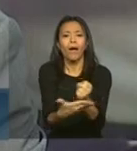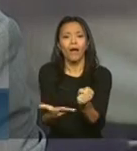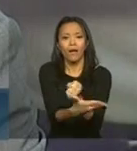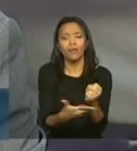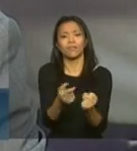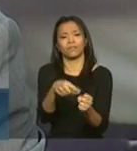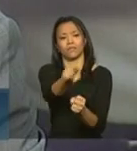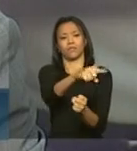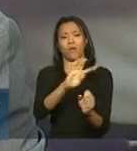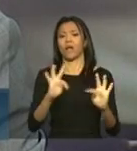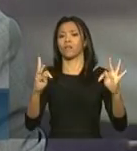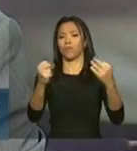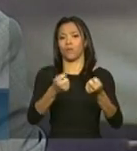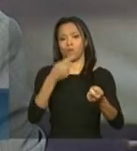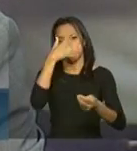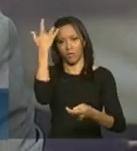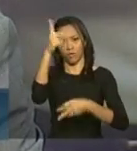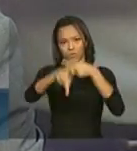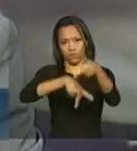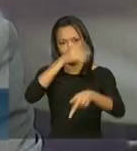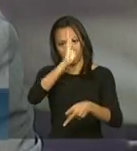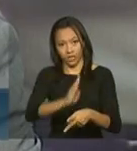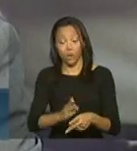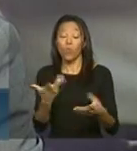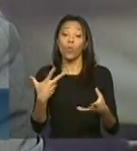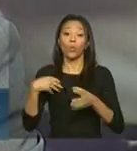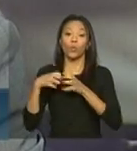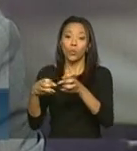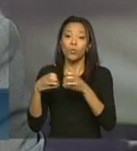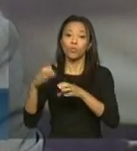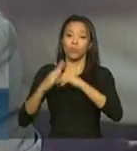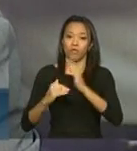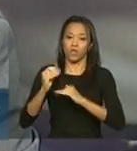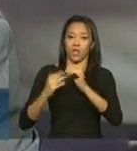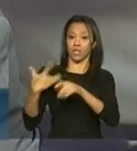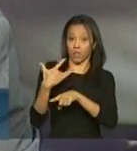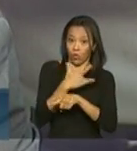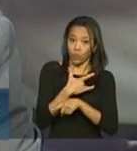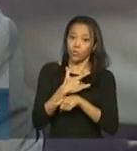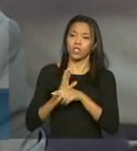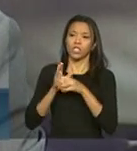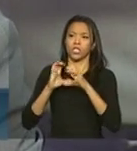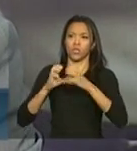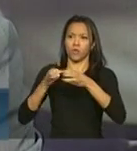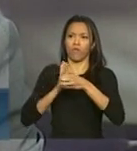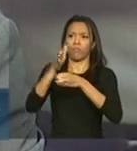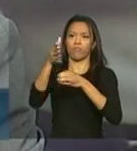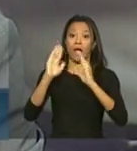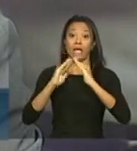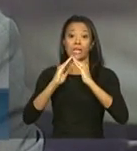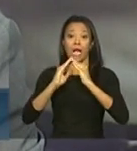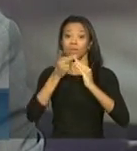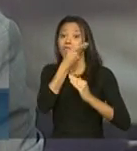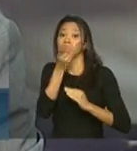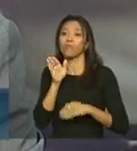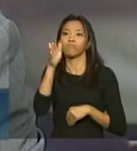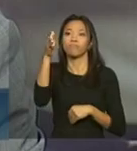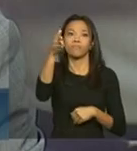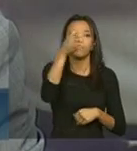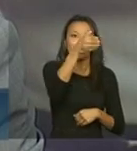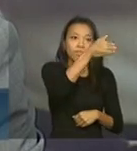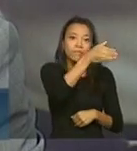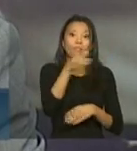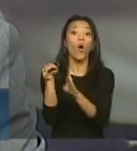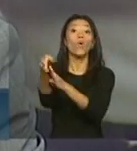toda a população brasileira, com as equipes de saúde da família, com o programa Mais Médico atingindo todas as localidades desse país, a, de